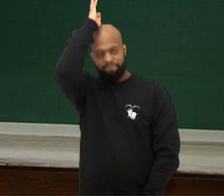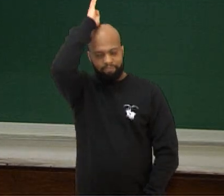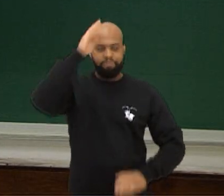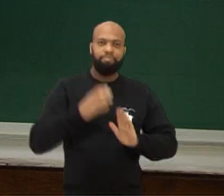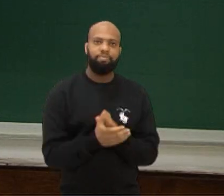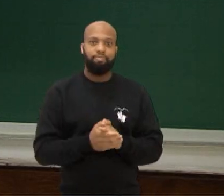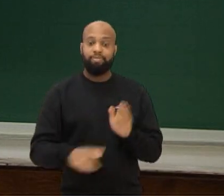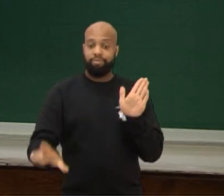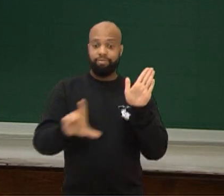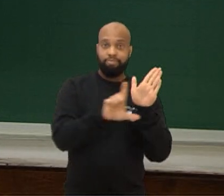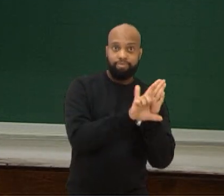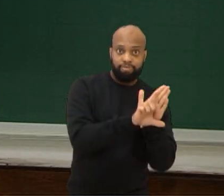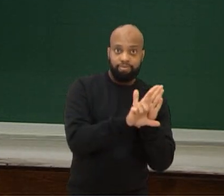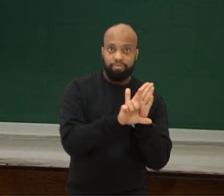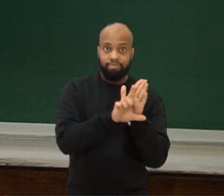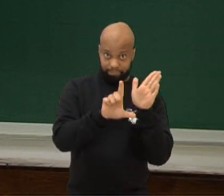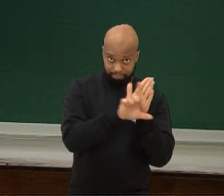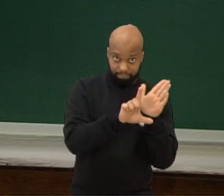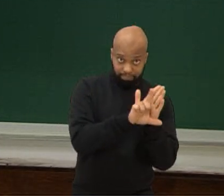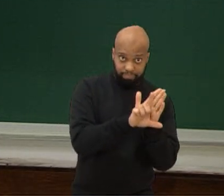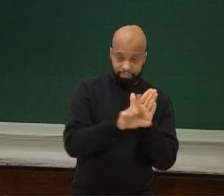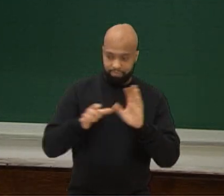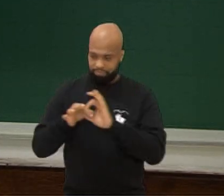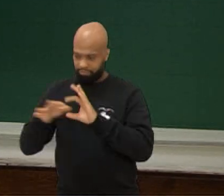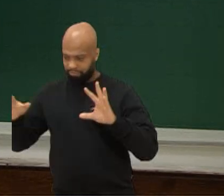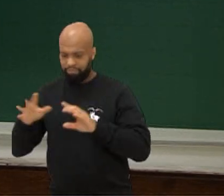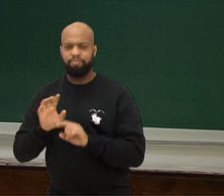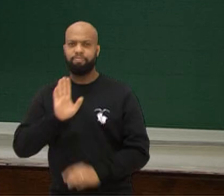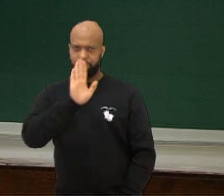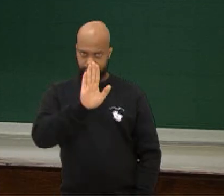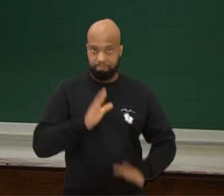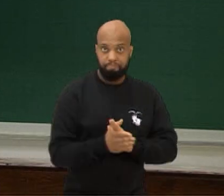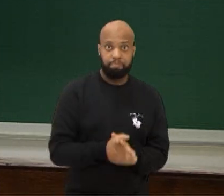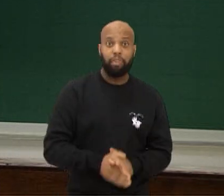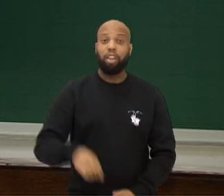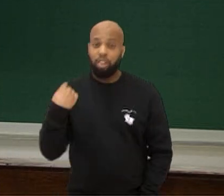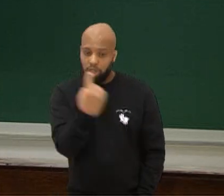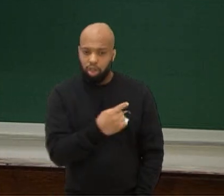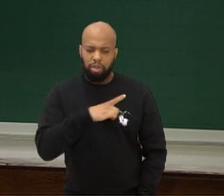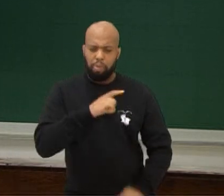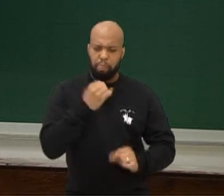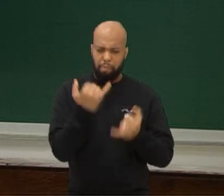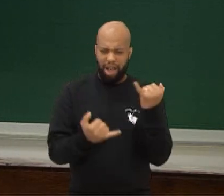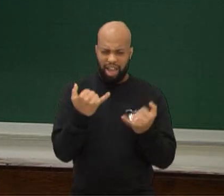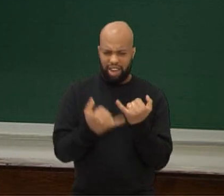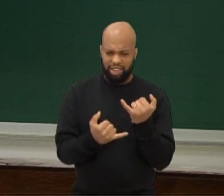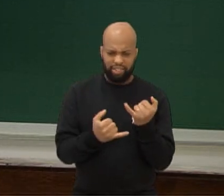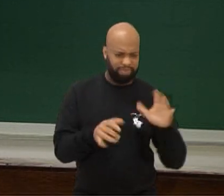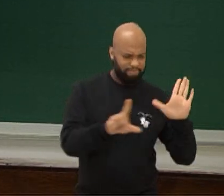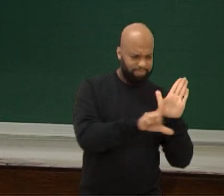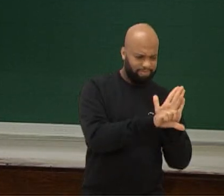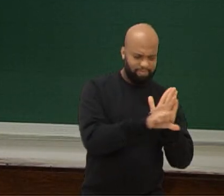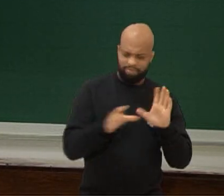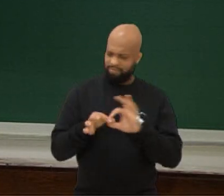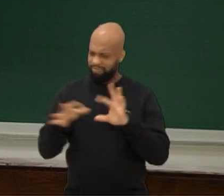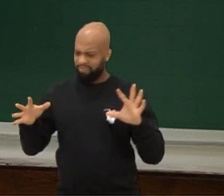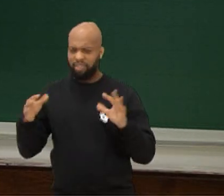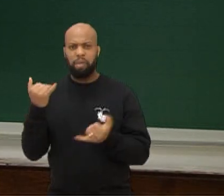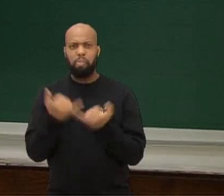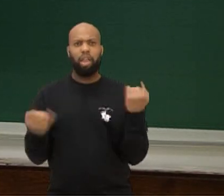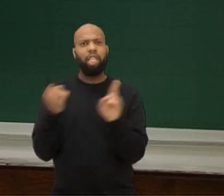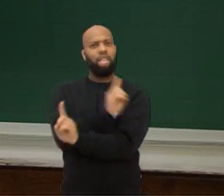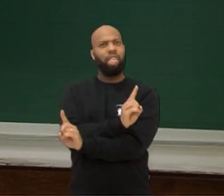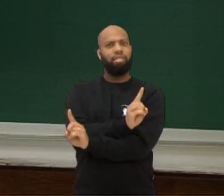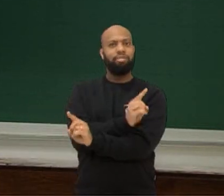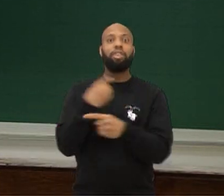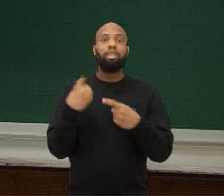lei e liberdade. Geralmente, nós acabamos enxergando um pouco de oposição entre essas duas dimensões. Se a